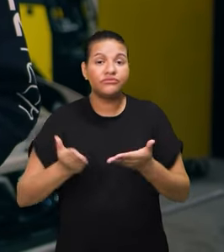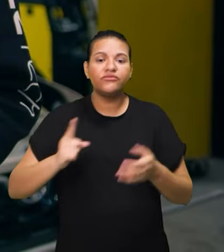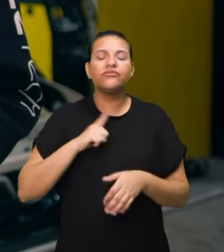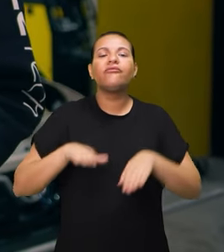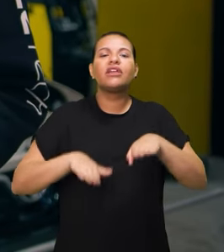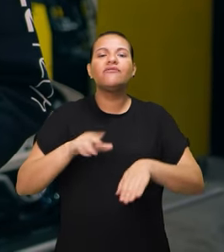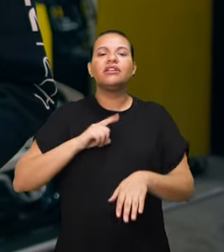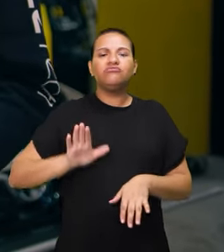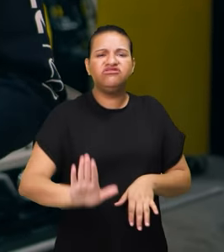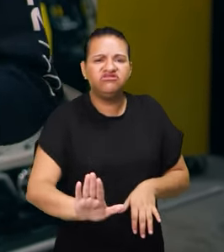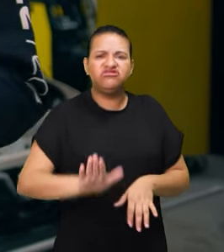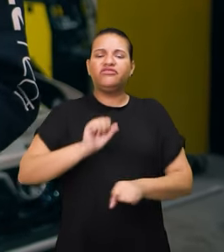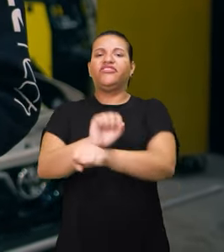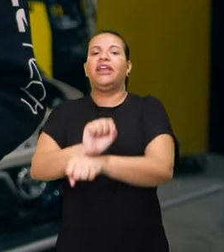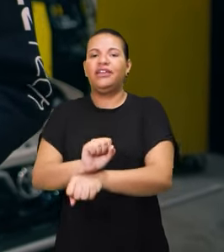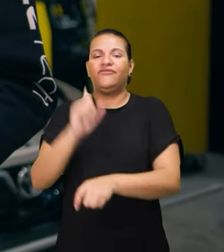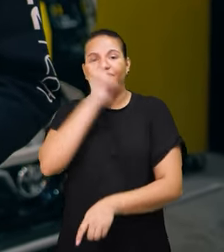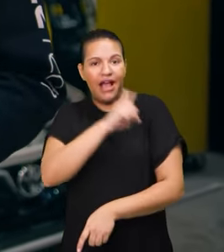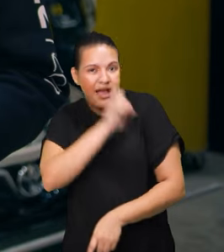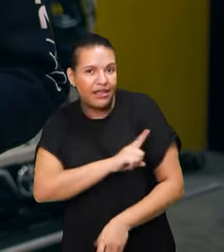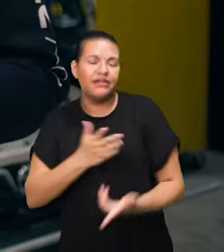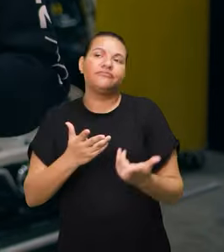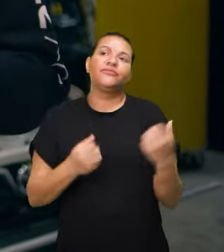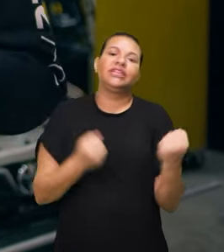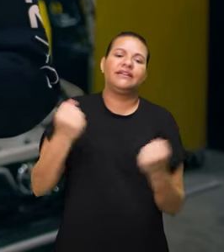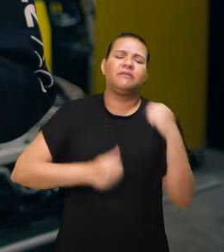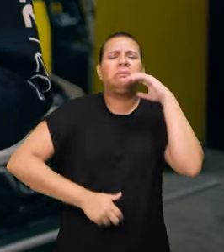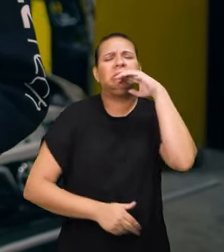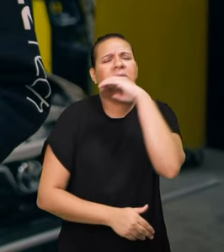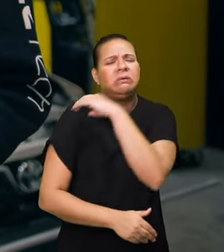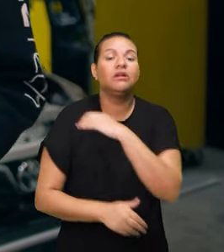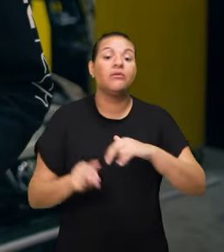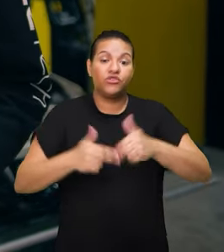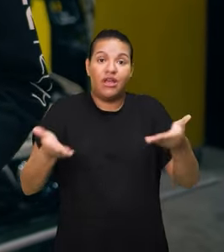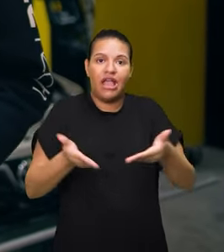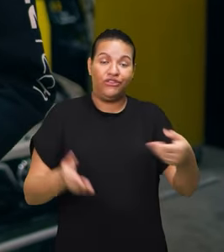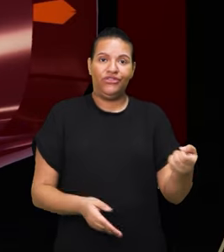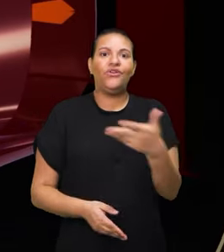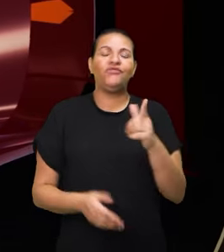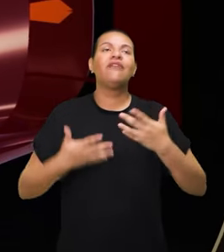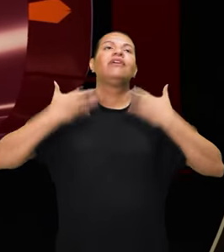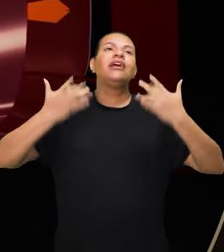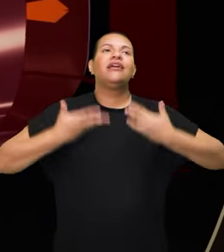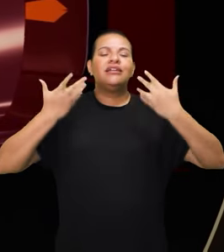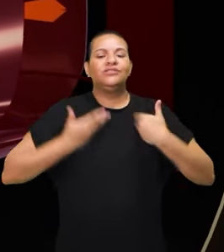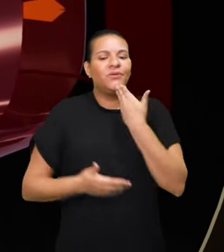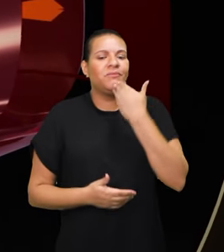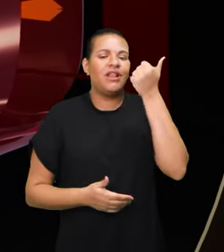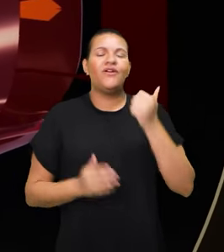no limite do freio né a falha do freio eh um carro que vai trabalhar muito mais frio para o piloto